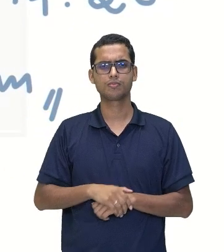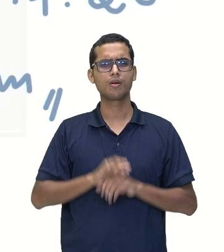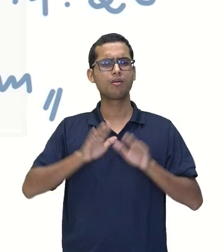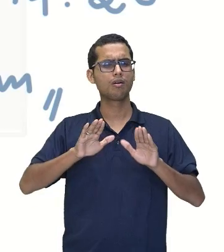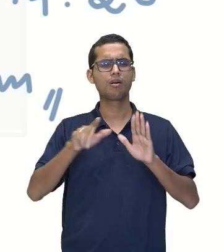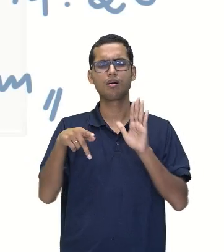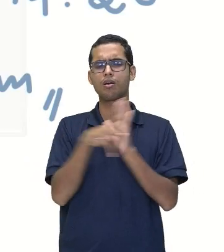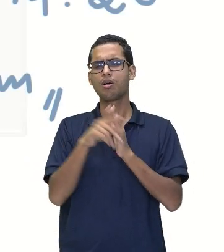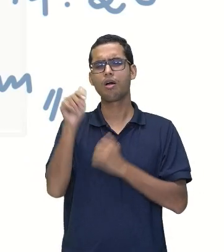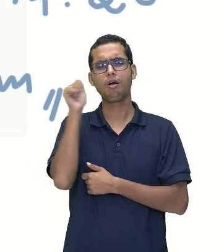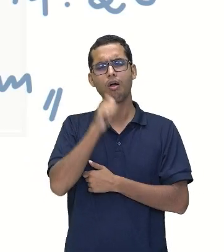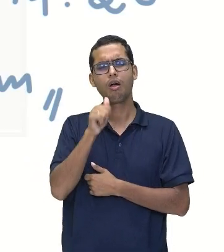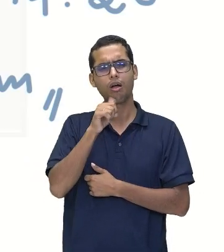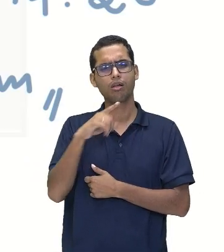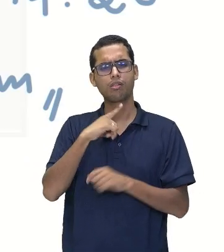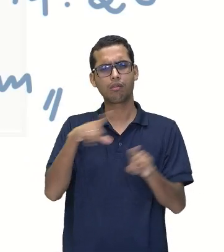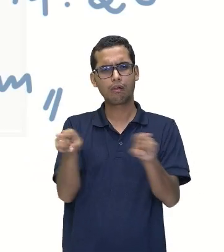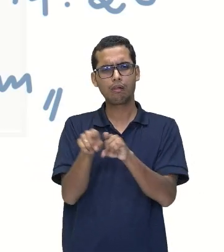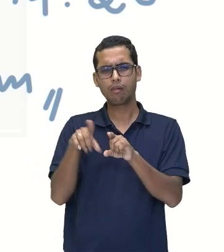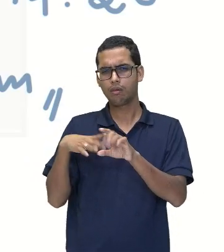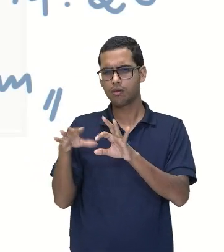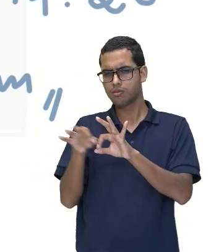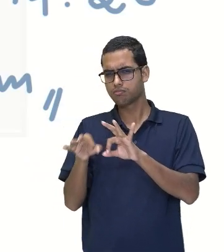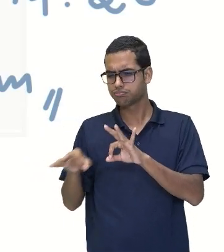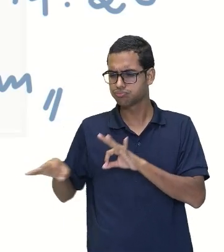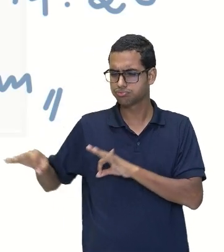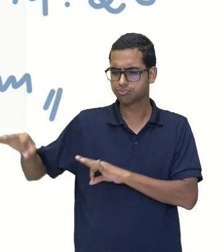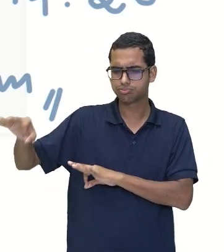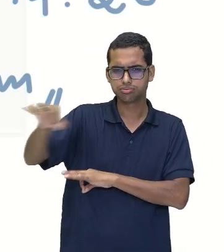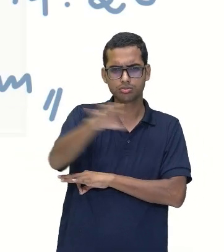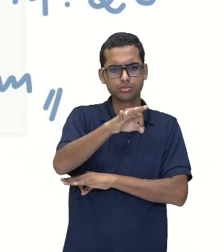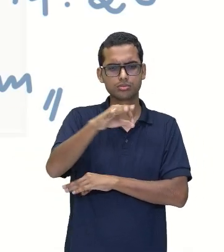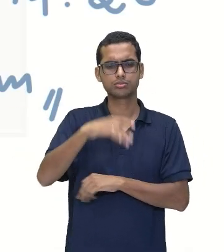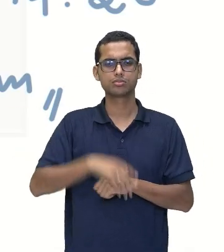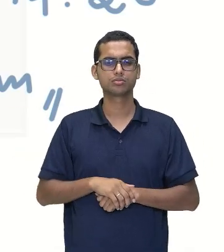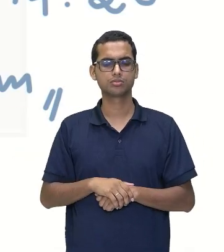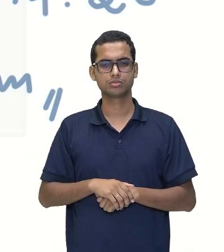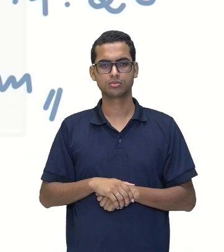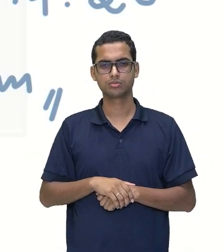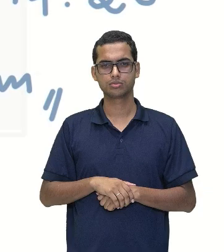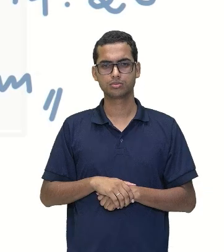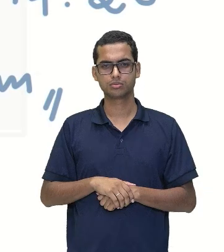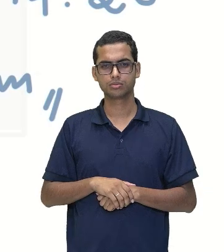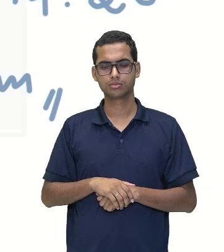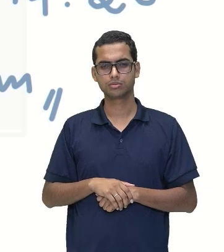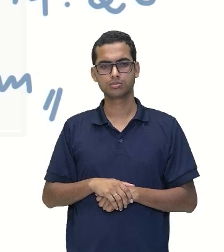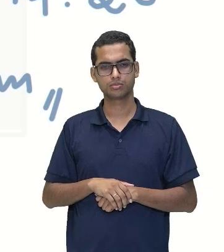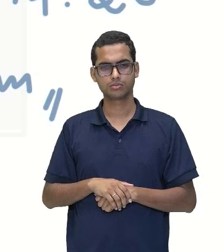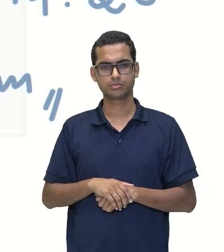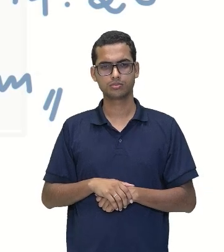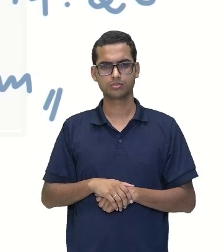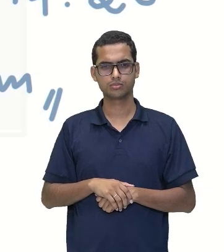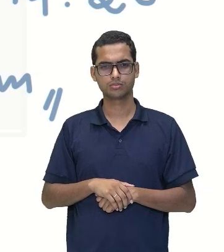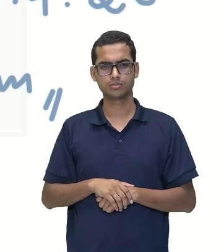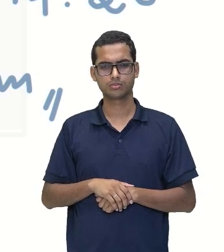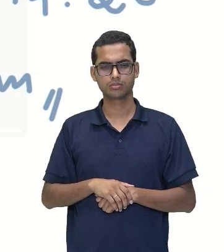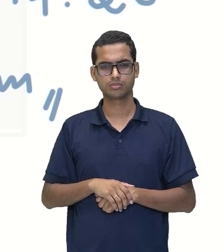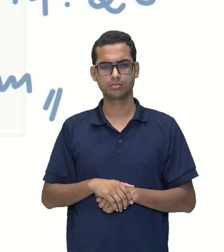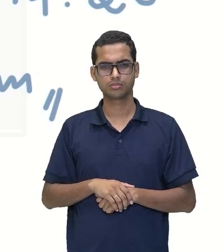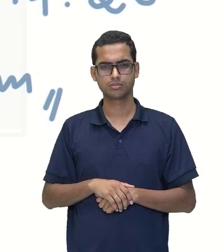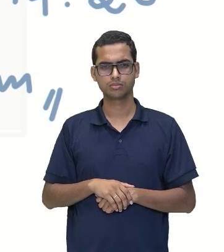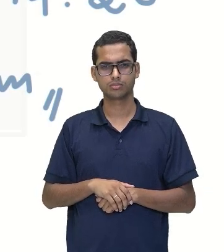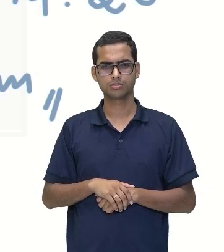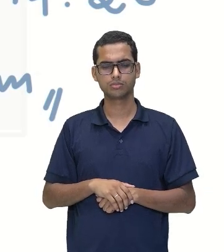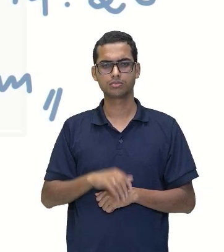aqui, ela fez uma volta, né, e tal. Ó, ela saiu do ponto A, fez uma volta, né, e chegou no ponto B. Não